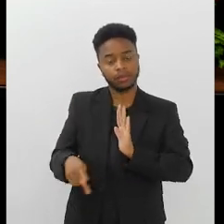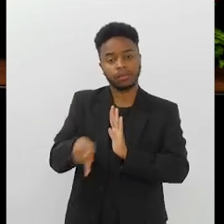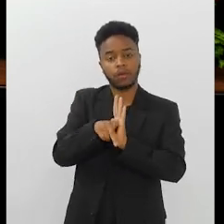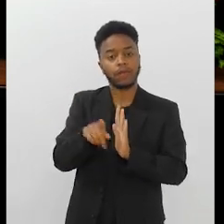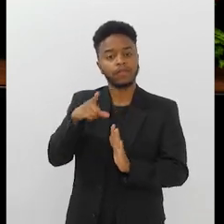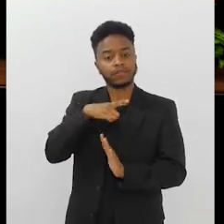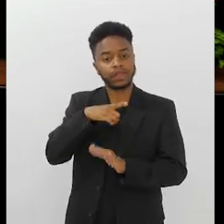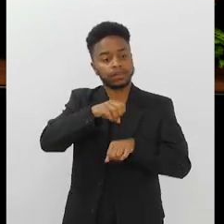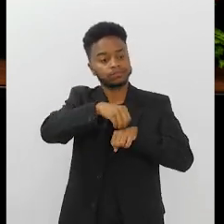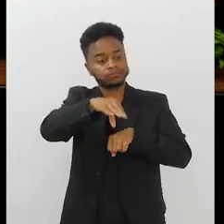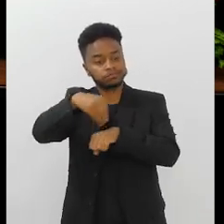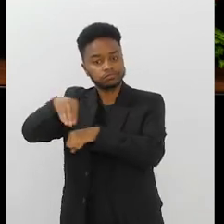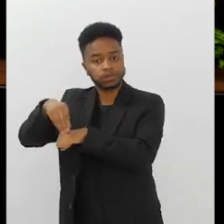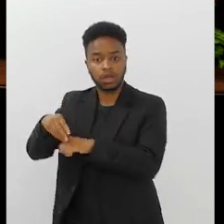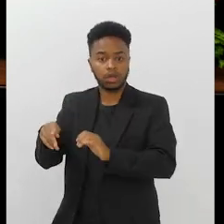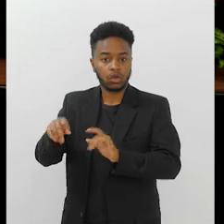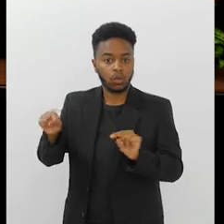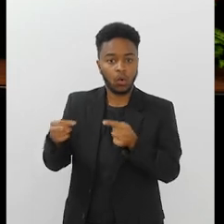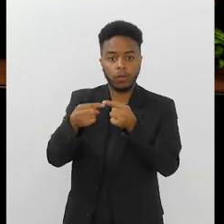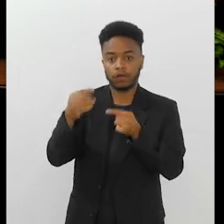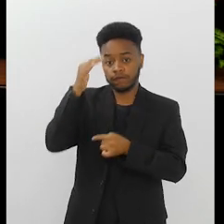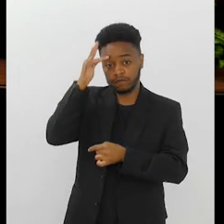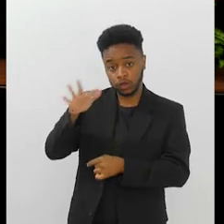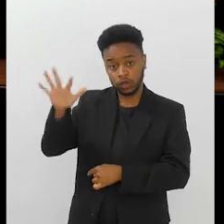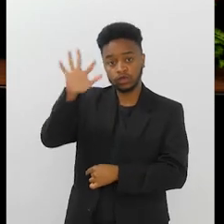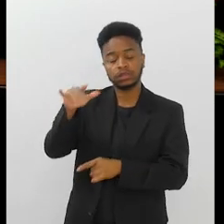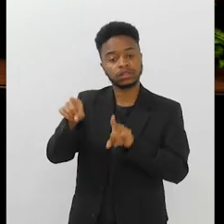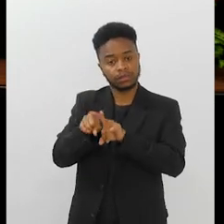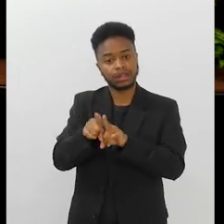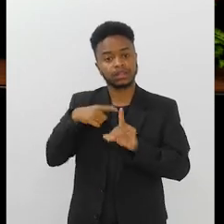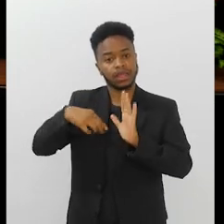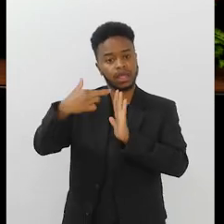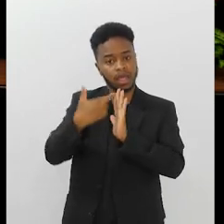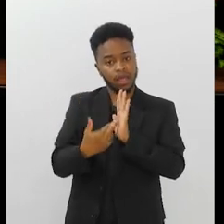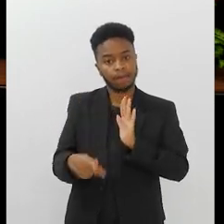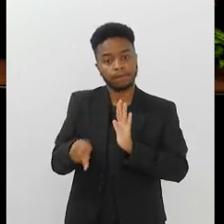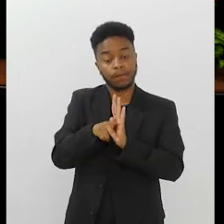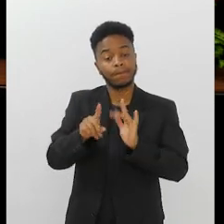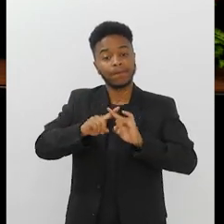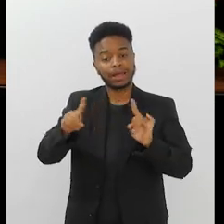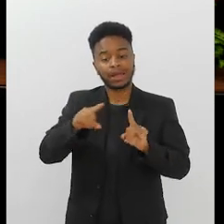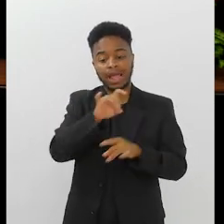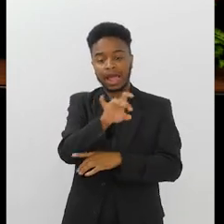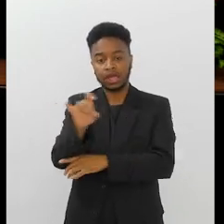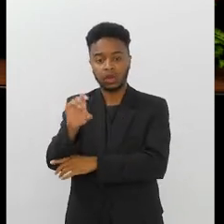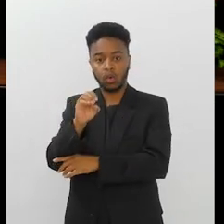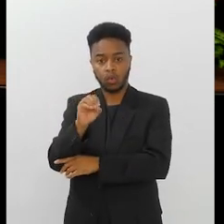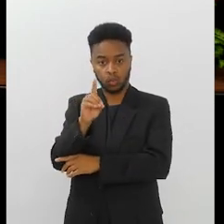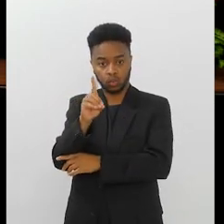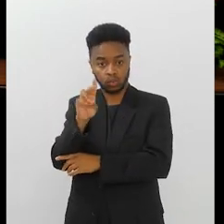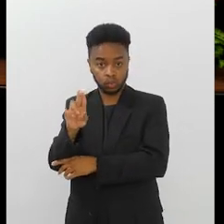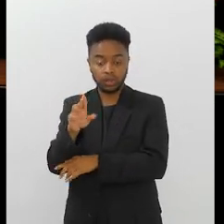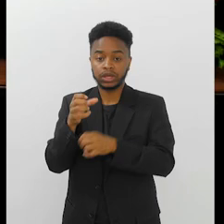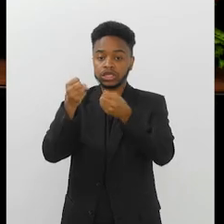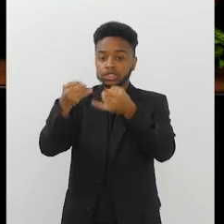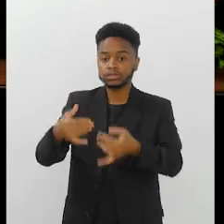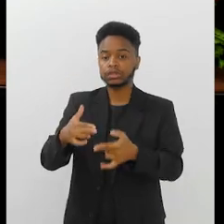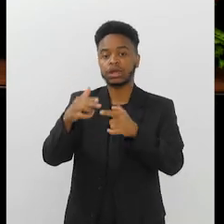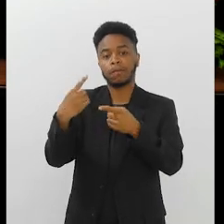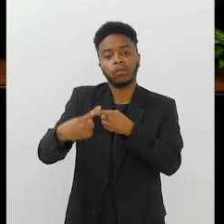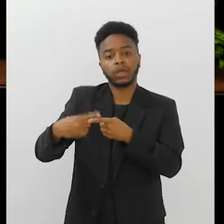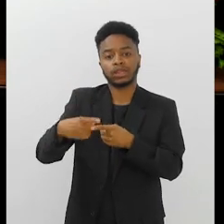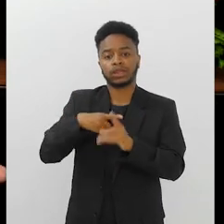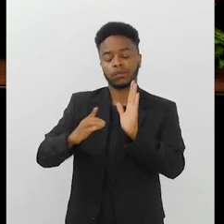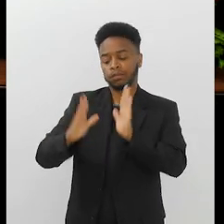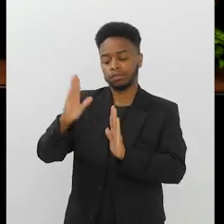tem ali o seu ensinamento Claro filosófico mas também tem as suas regras e dentro de um desses od dois explica a questão dos 7 anos